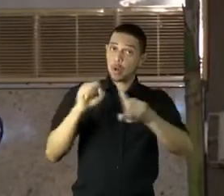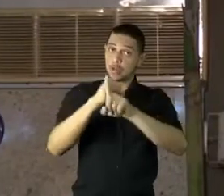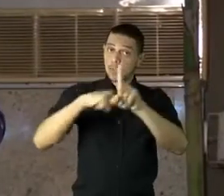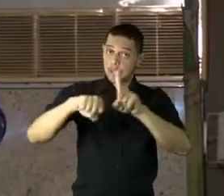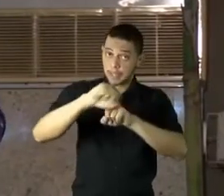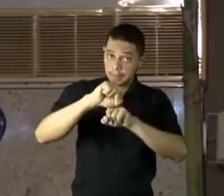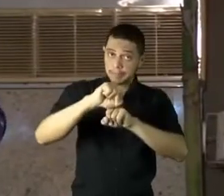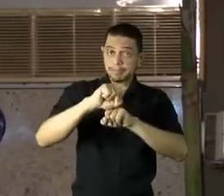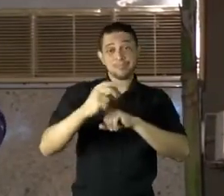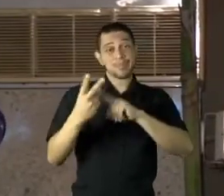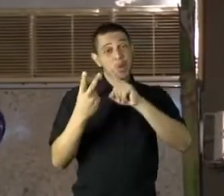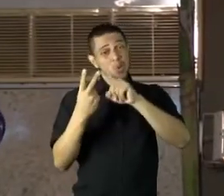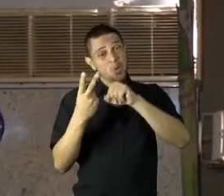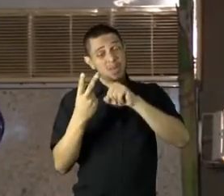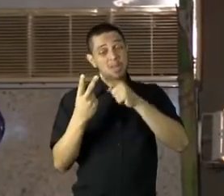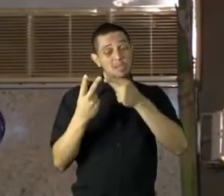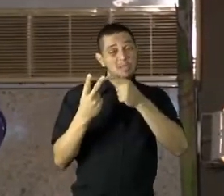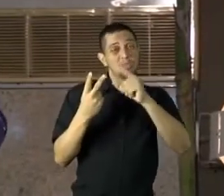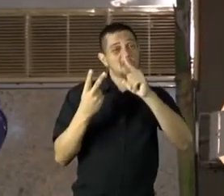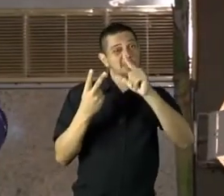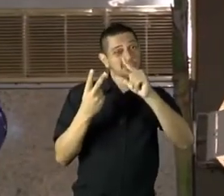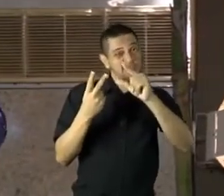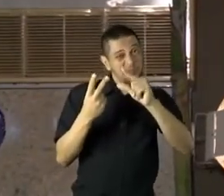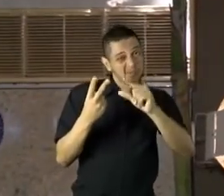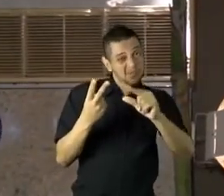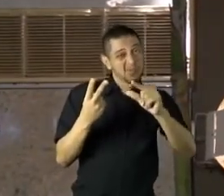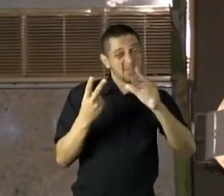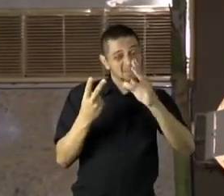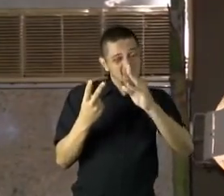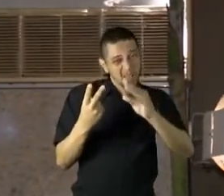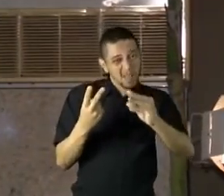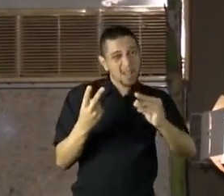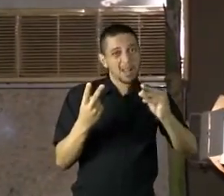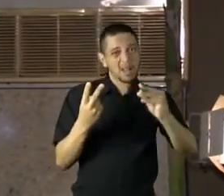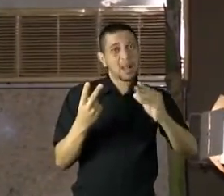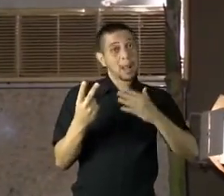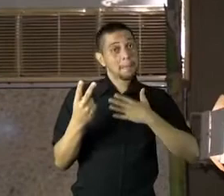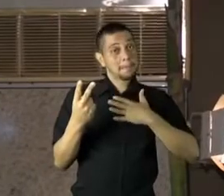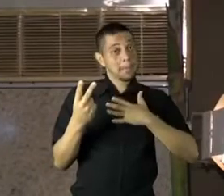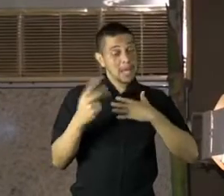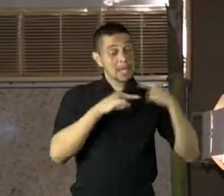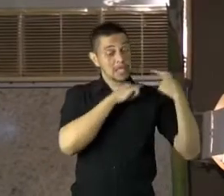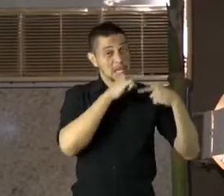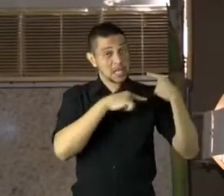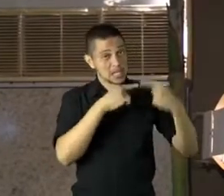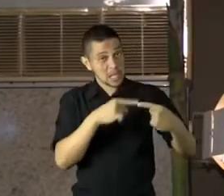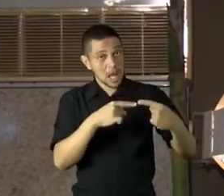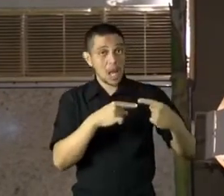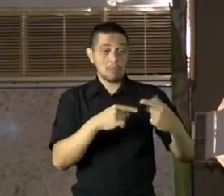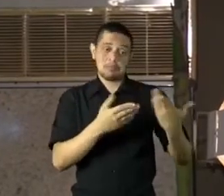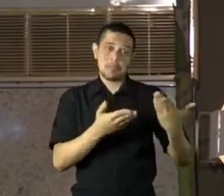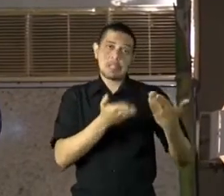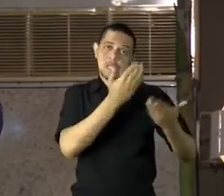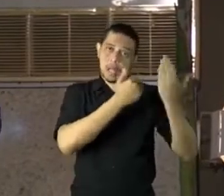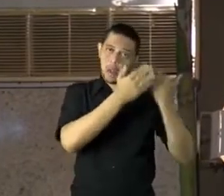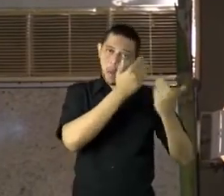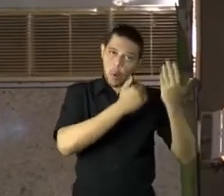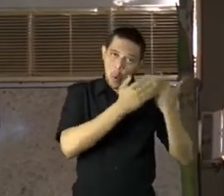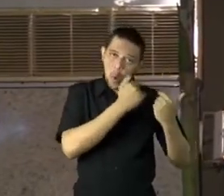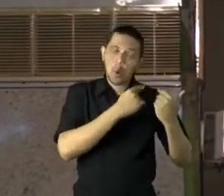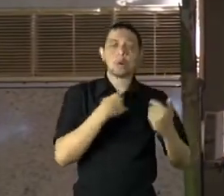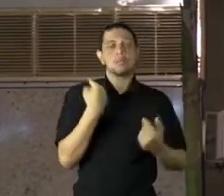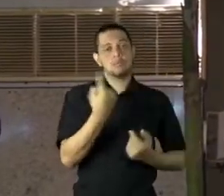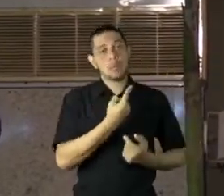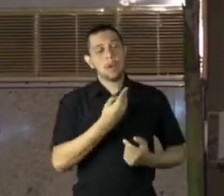está perdendo forças a gerações a minha geração e quem sabe as anteriores nós